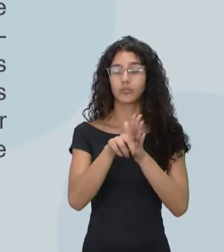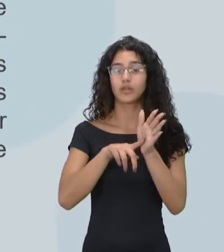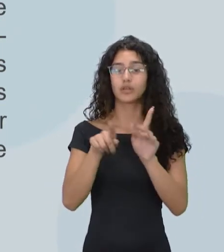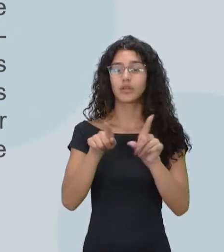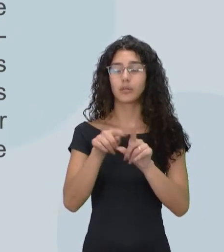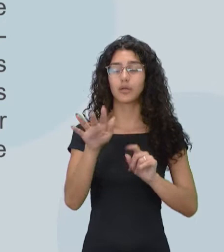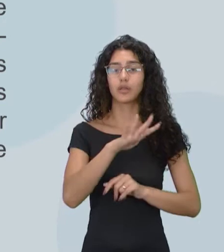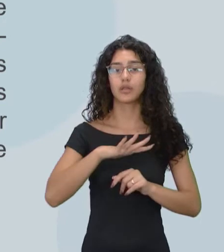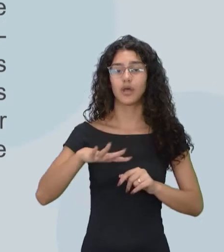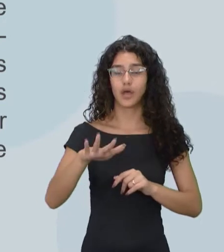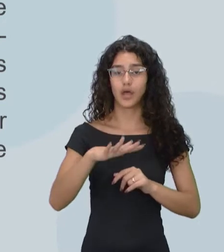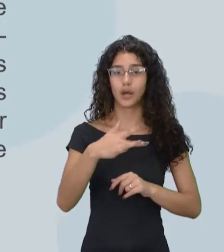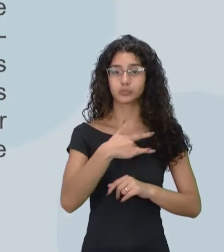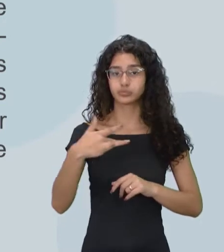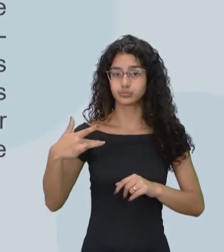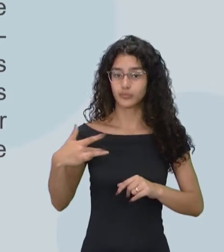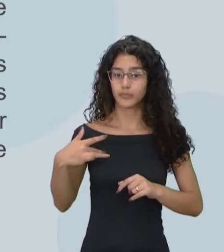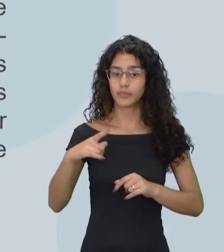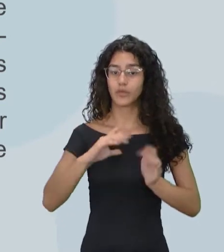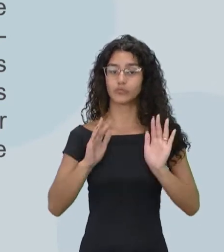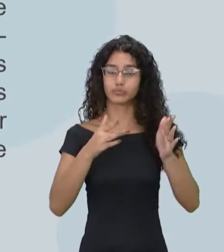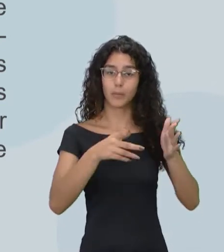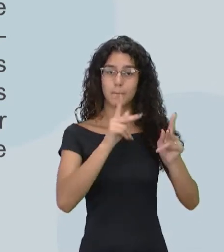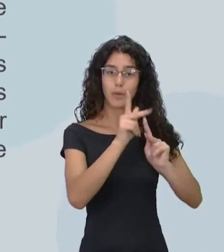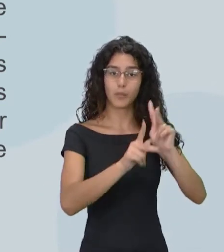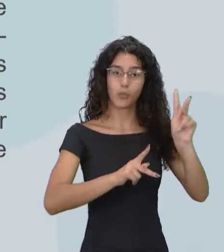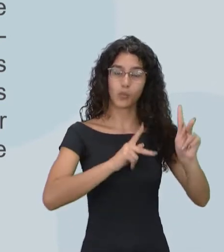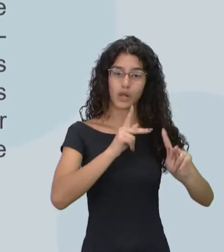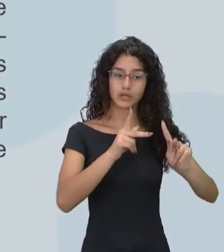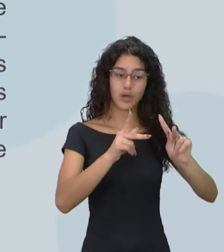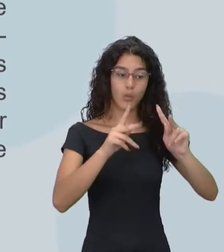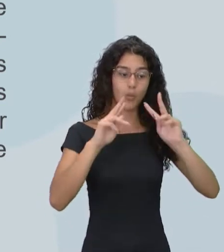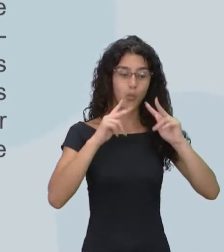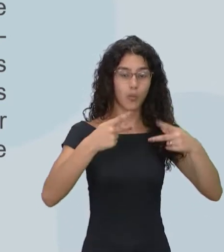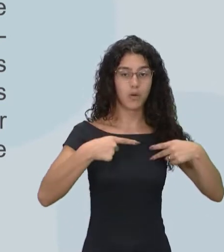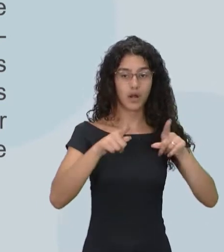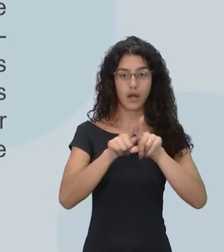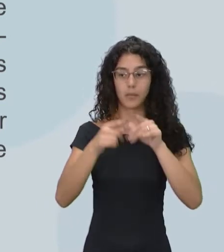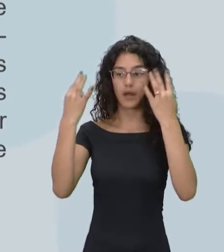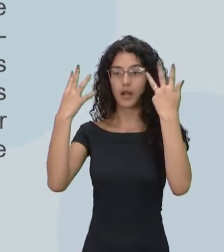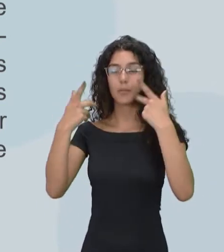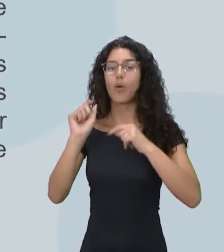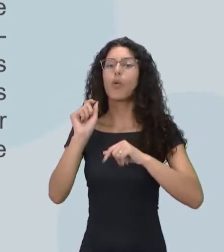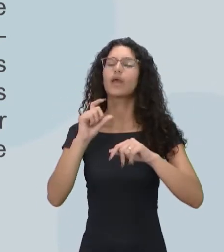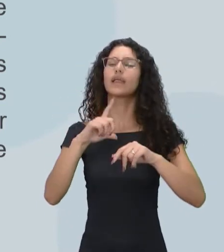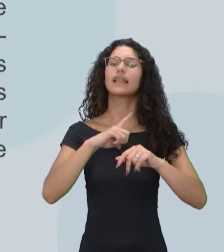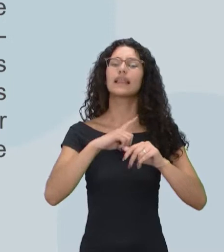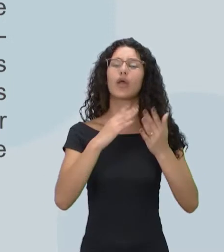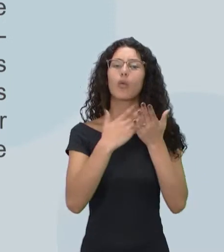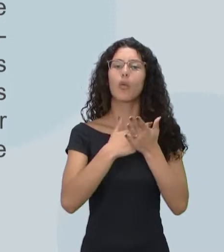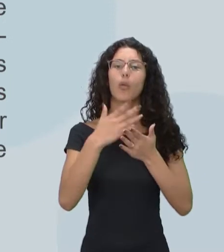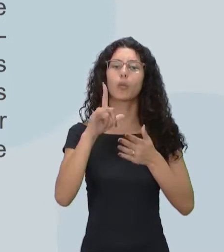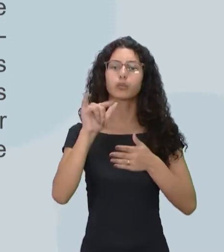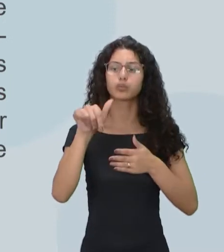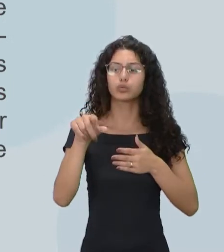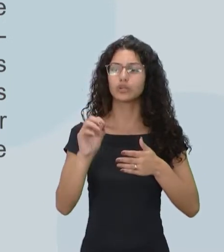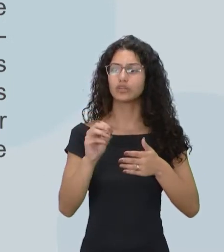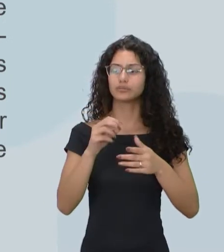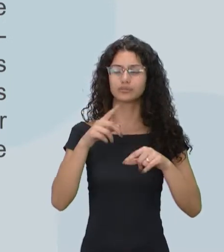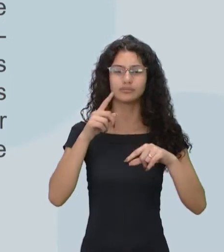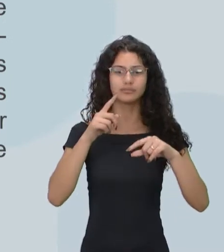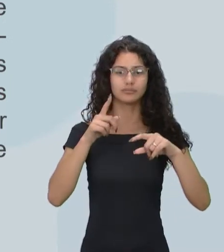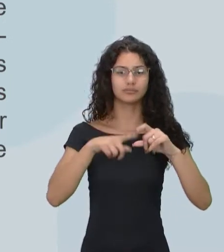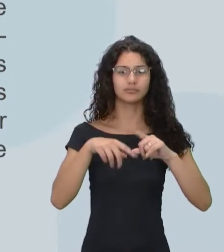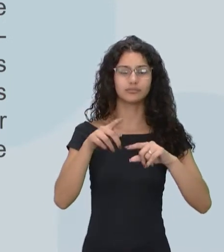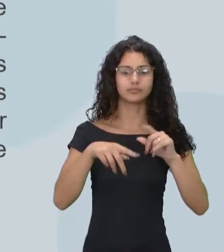na área da saúde, tanto voltados para a população humana e animal. Então, o que compõe esse lixo? Né? Material